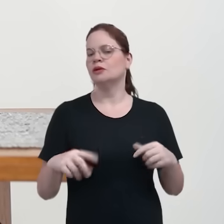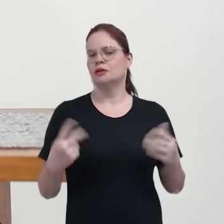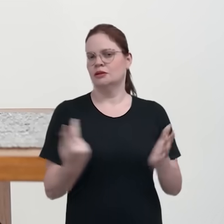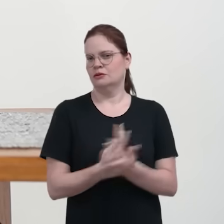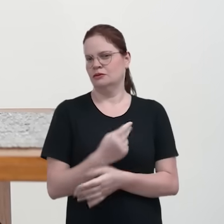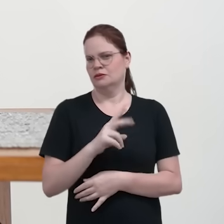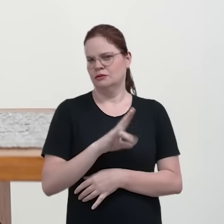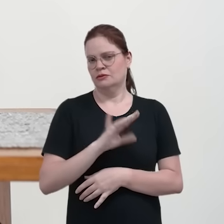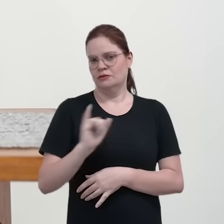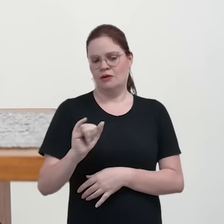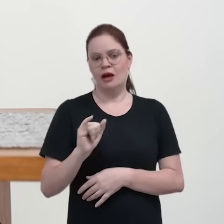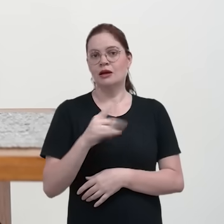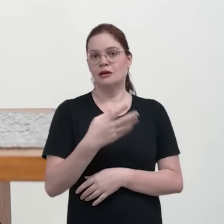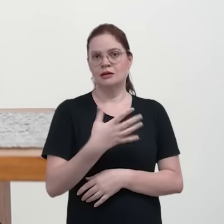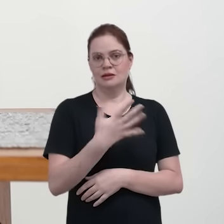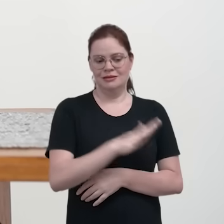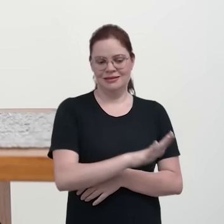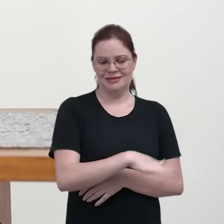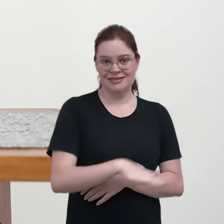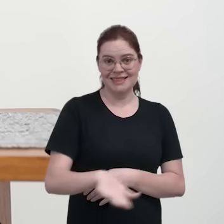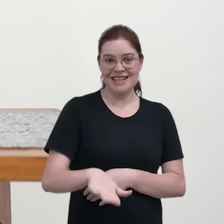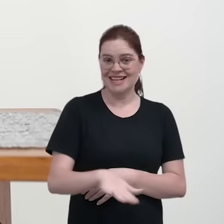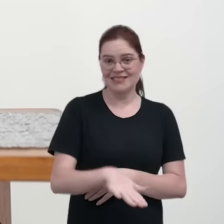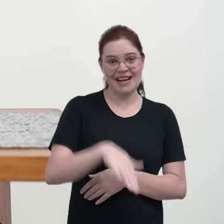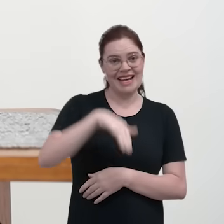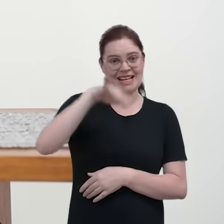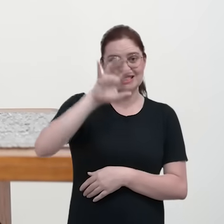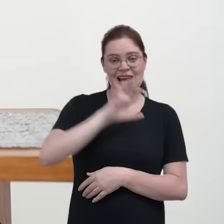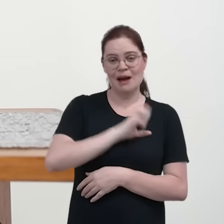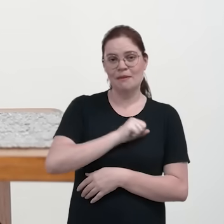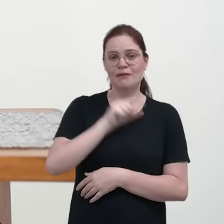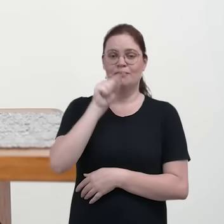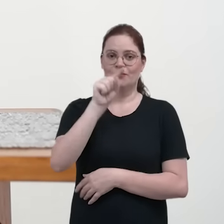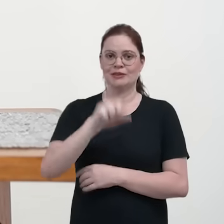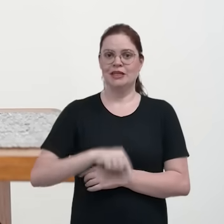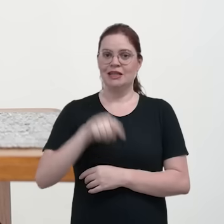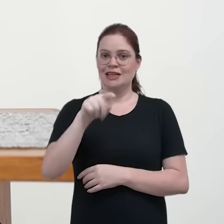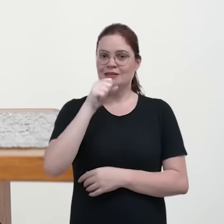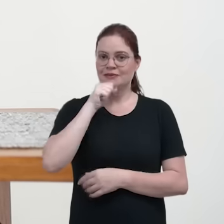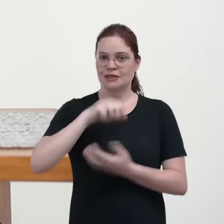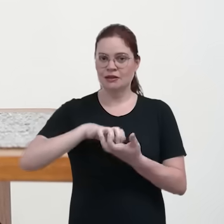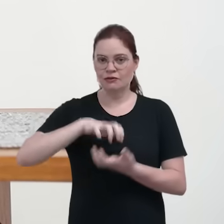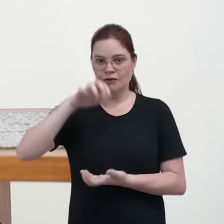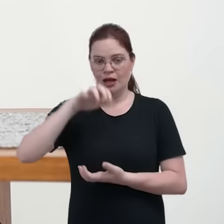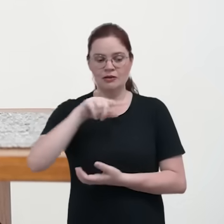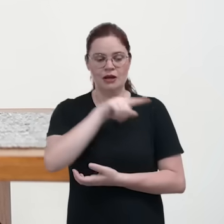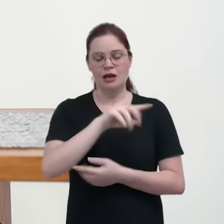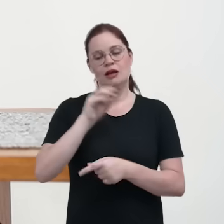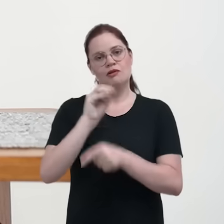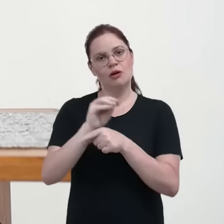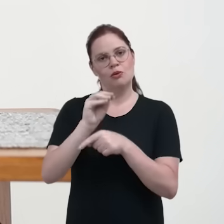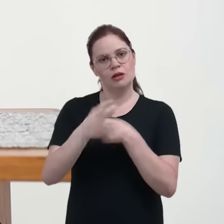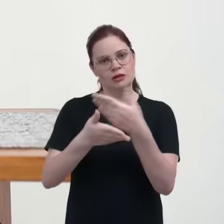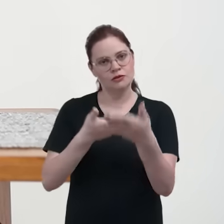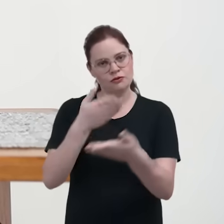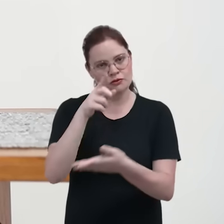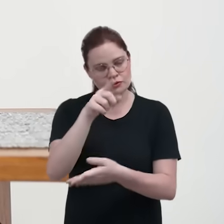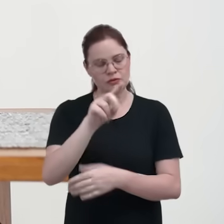o que vai ocorrer? Ele vai aprender a te amar, e quando você estiver velho ou